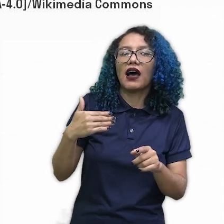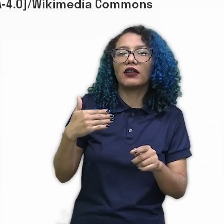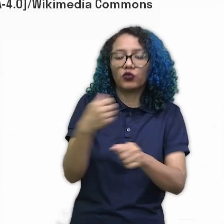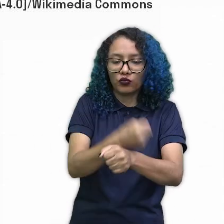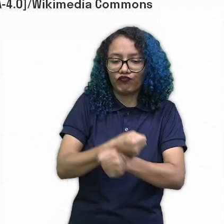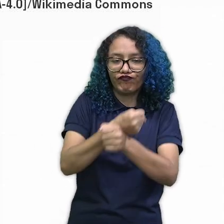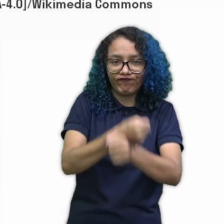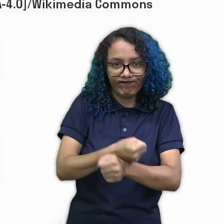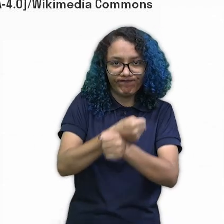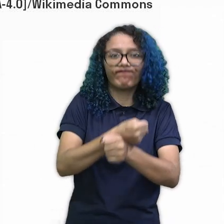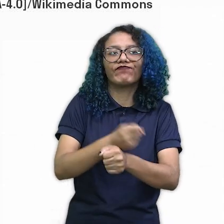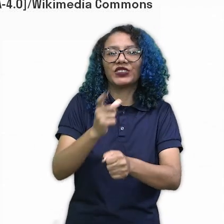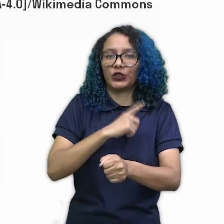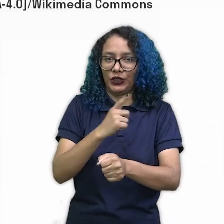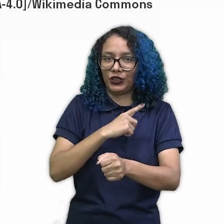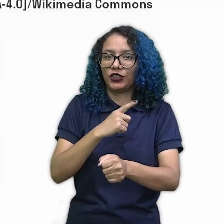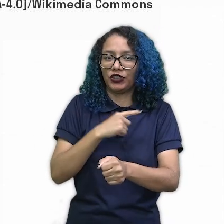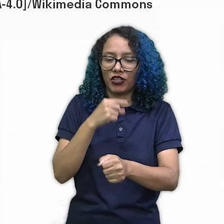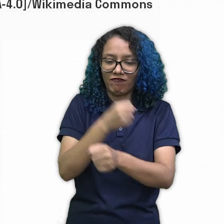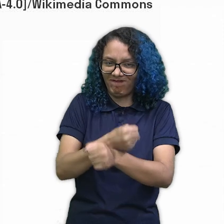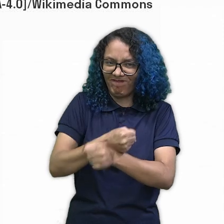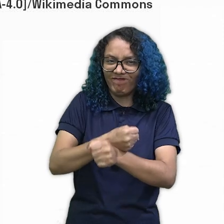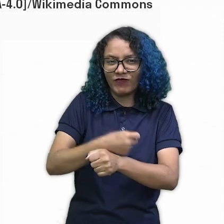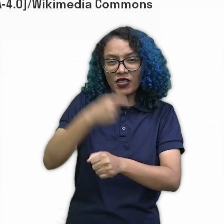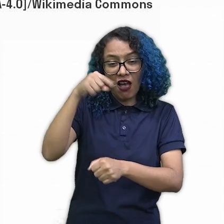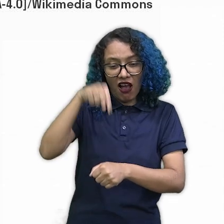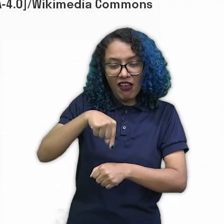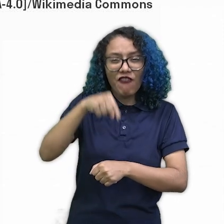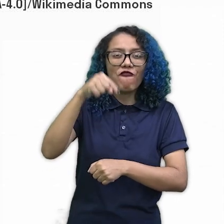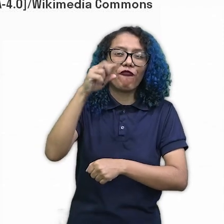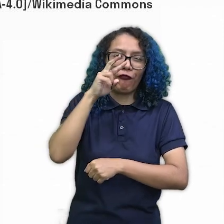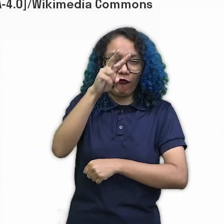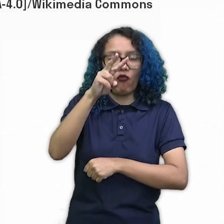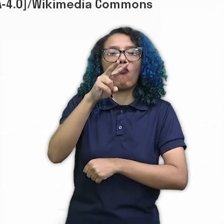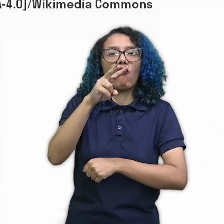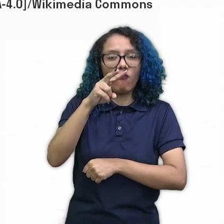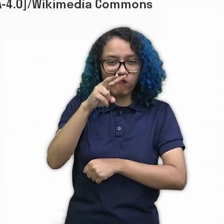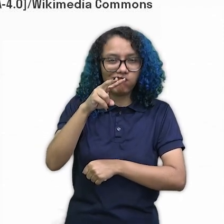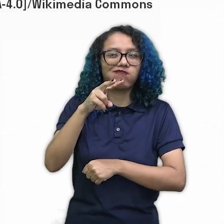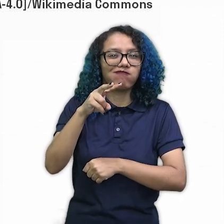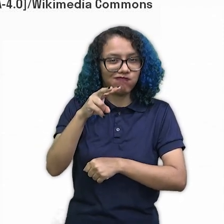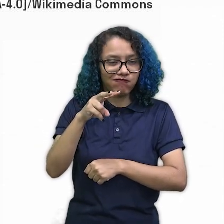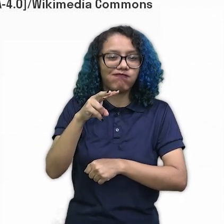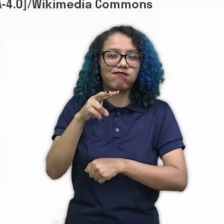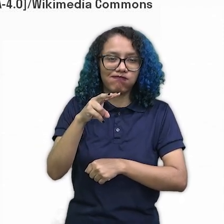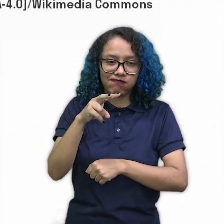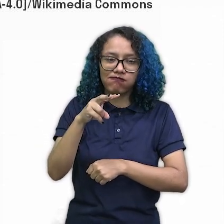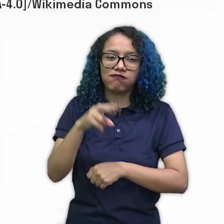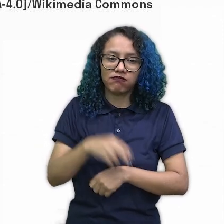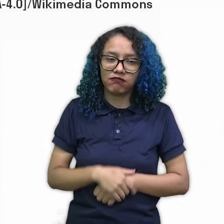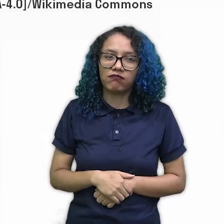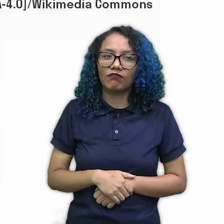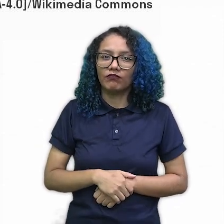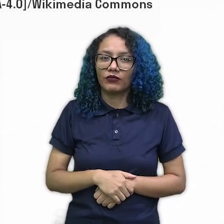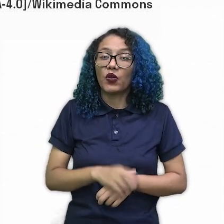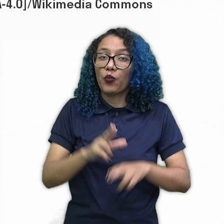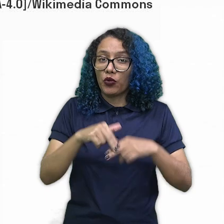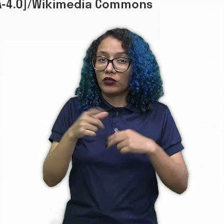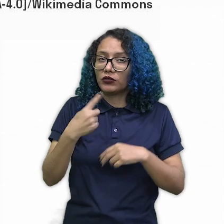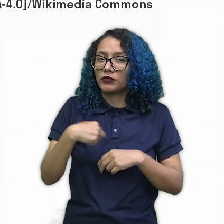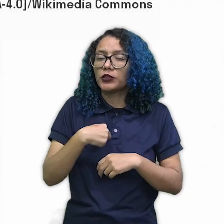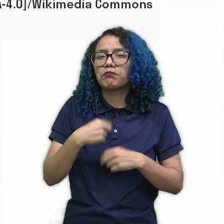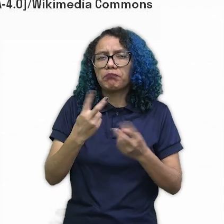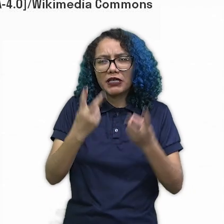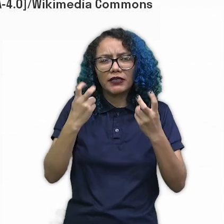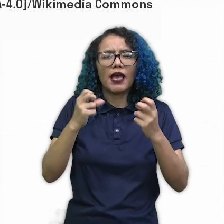né? Então, o escravismo aqui foi muito forte. Então, a gente pode sim